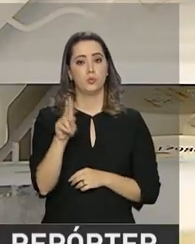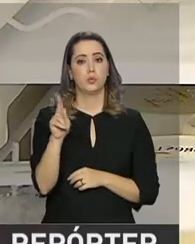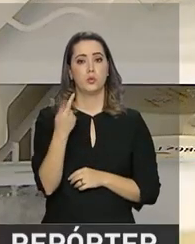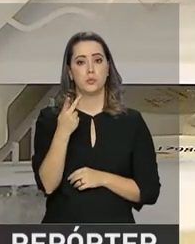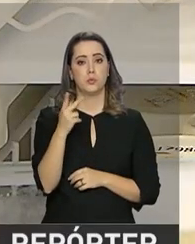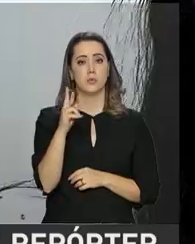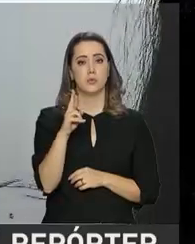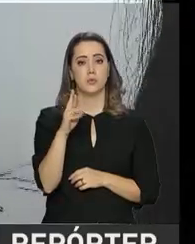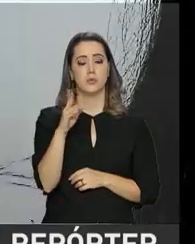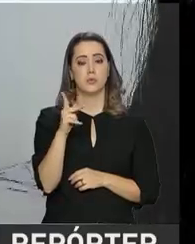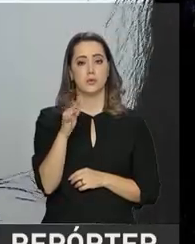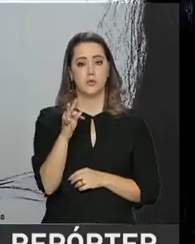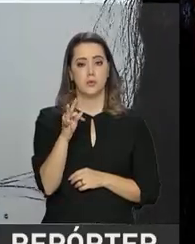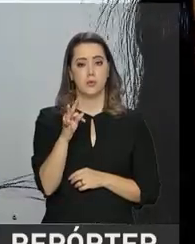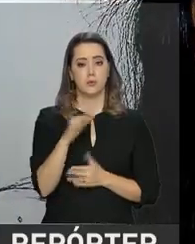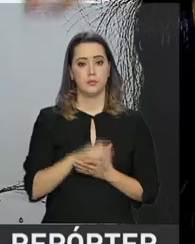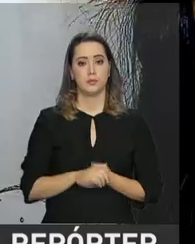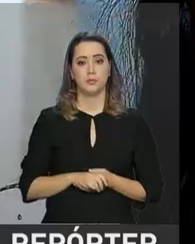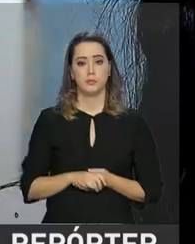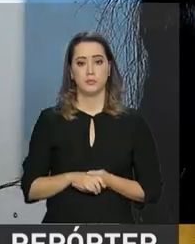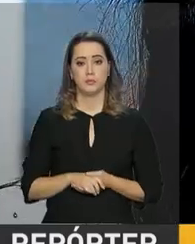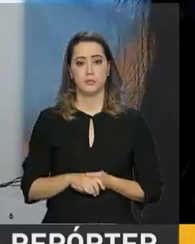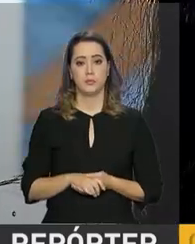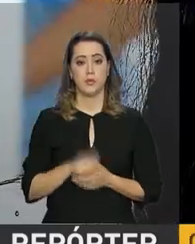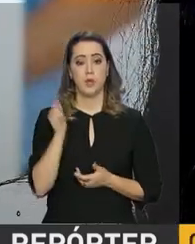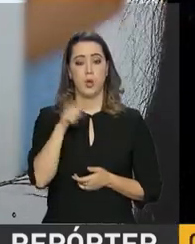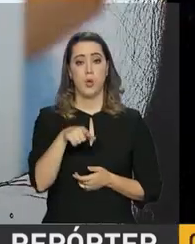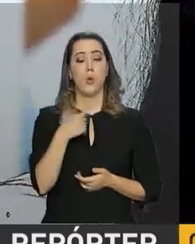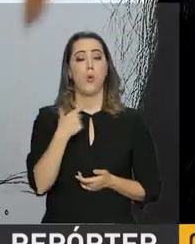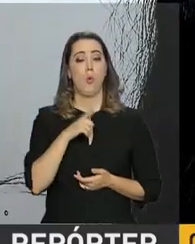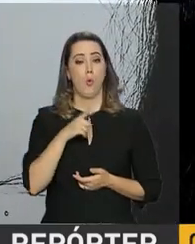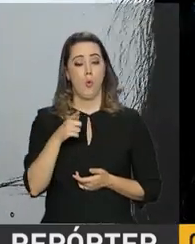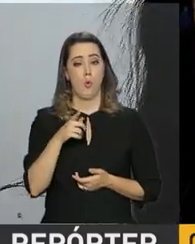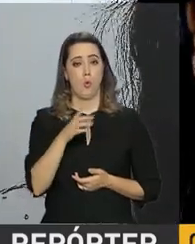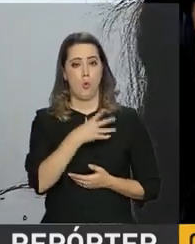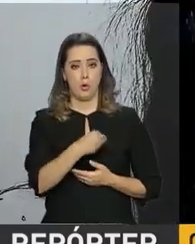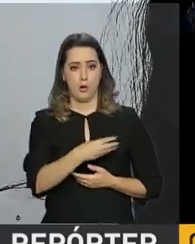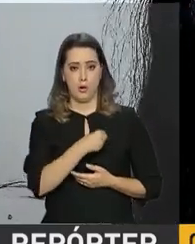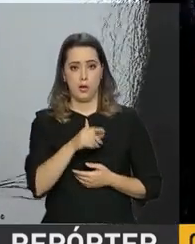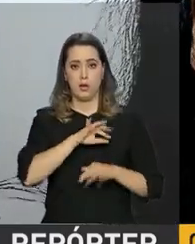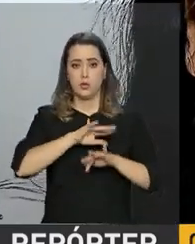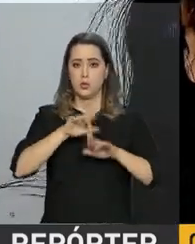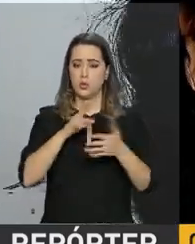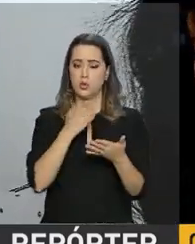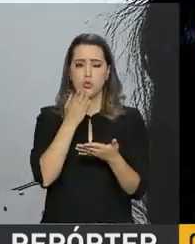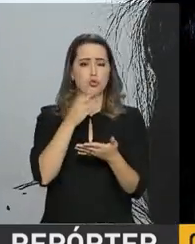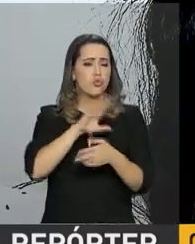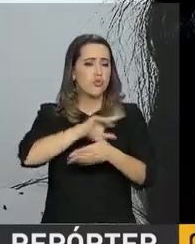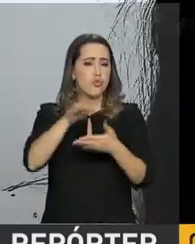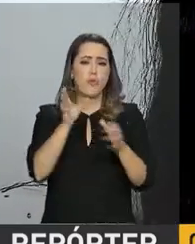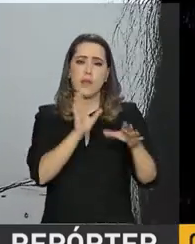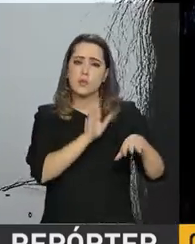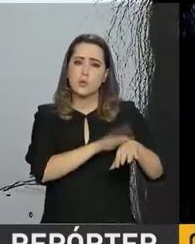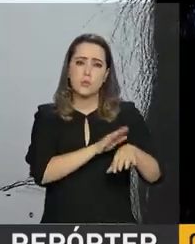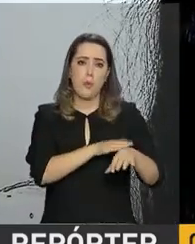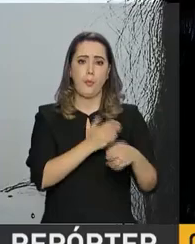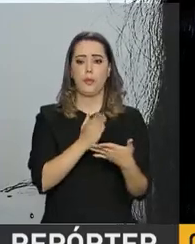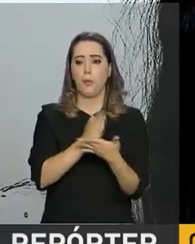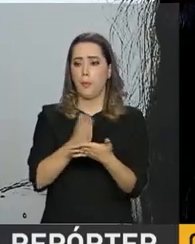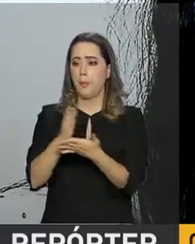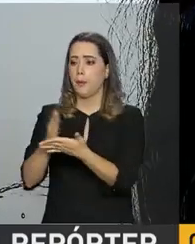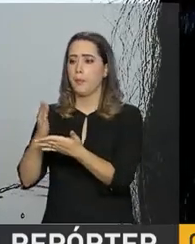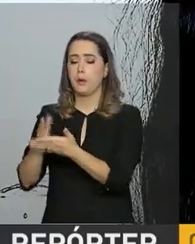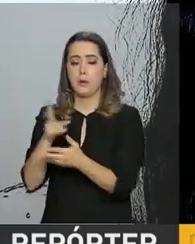de Taguatinga. Ele passa por várias etapas. Ele é descongelado, é coletado uma amostra, é avaliado o cheiro, a